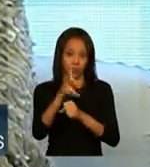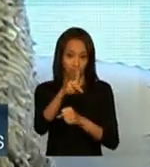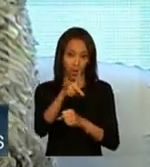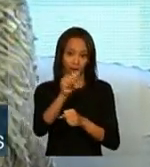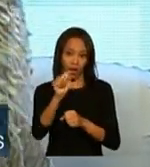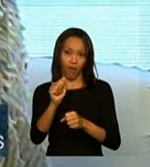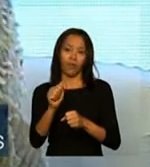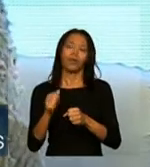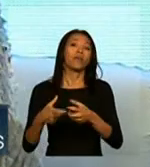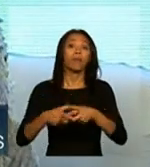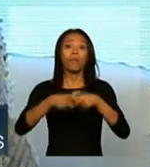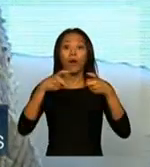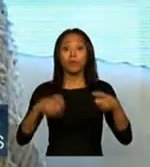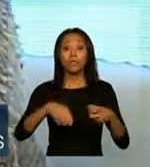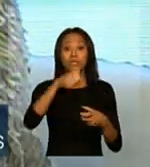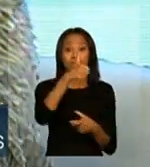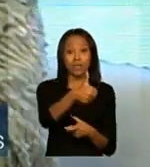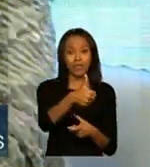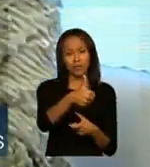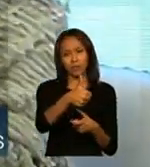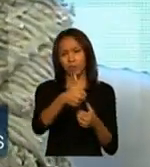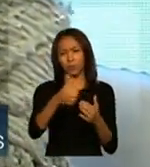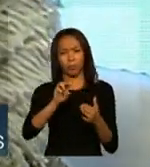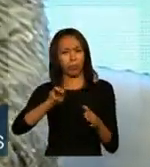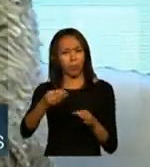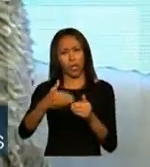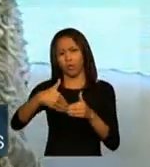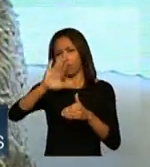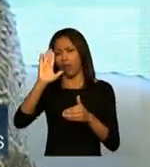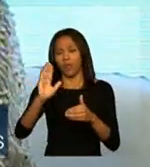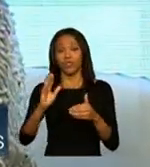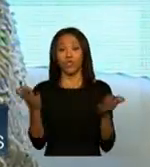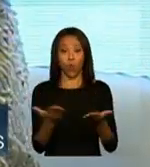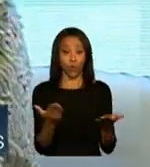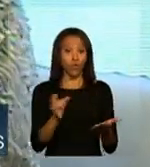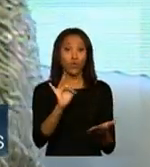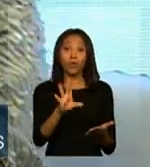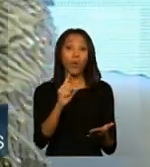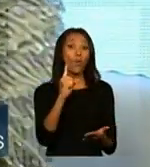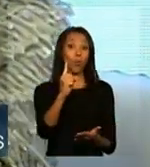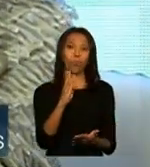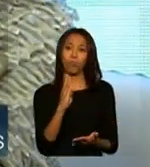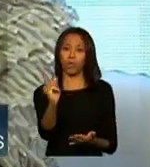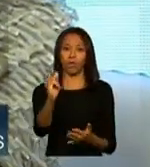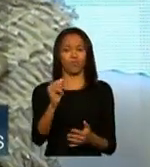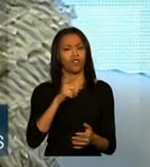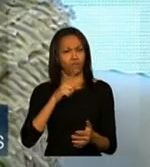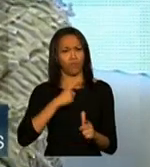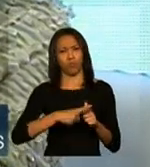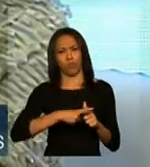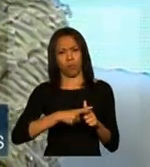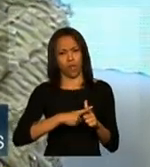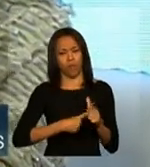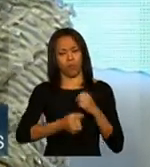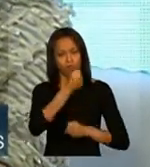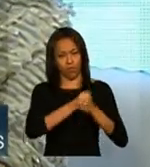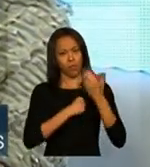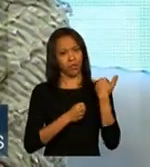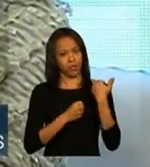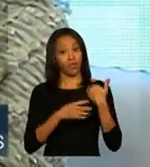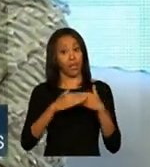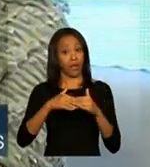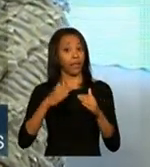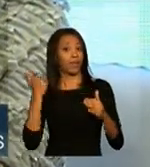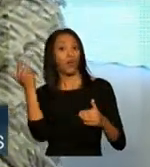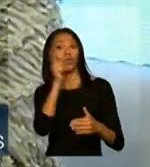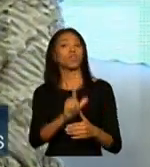maior, que era 100 e poucos milhões, e hoje só não é 1 bilhão, porque nós tivemos o problema que nós tivemos ano passado, porque era para a gente ter batido 1 bilhão